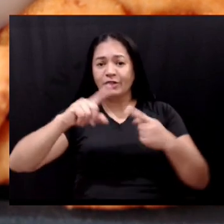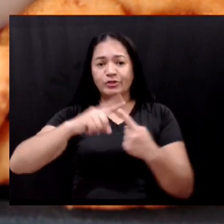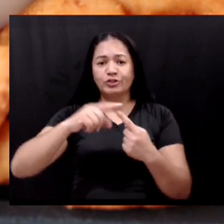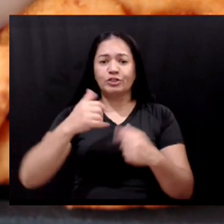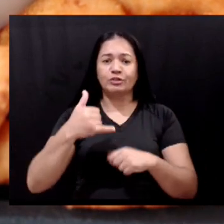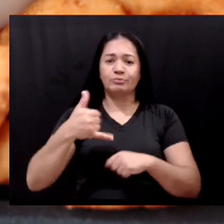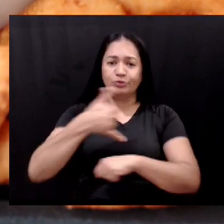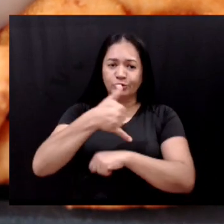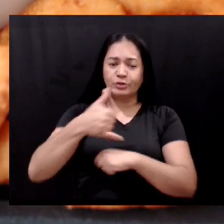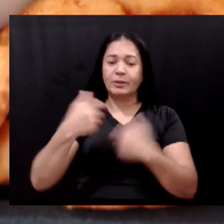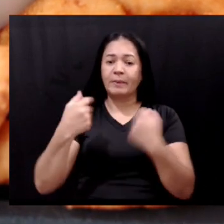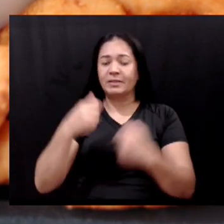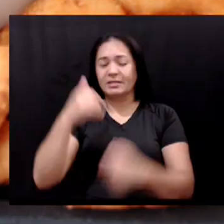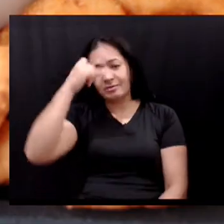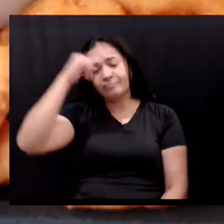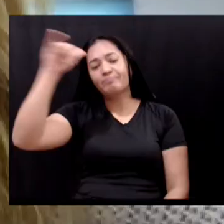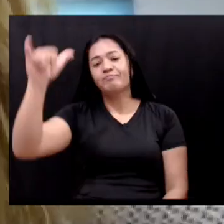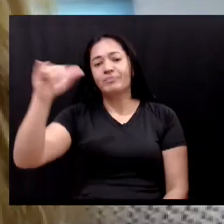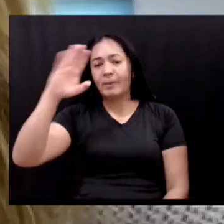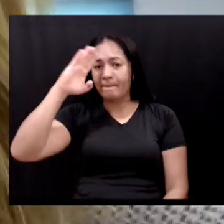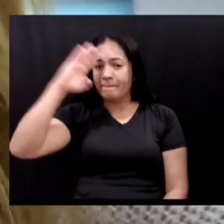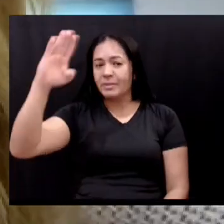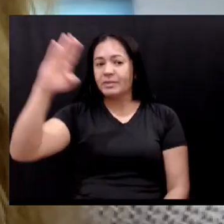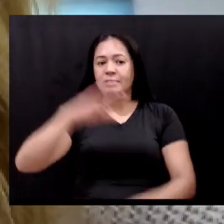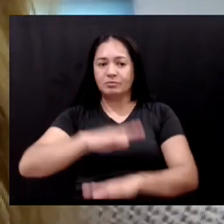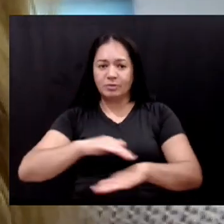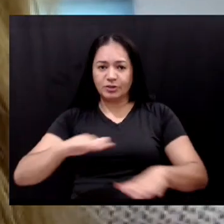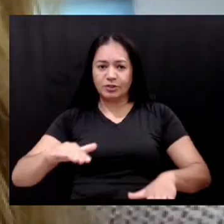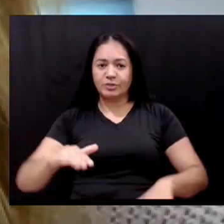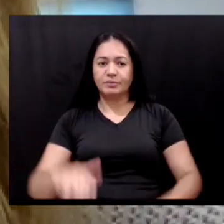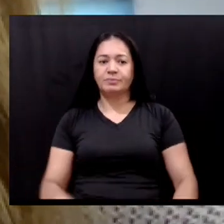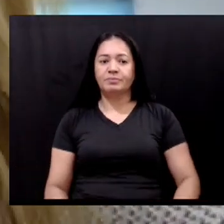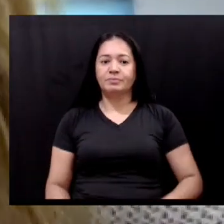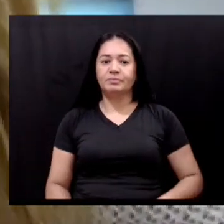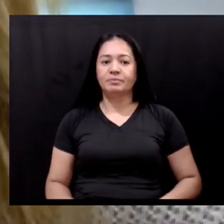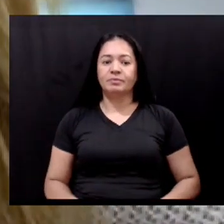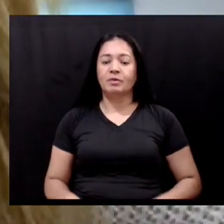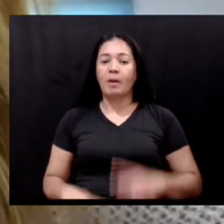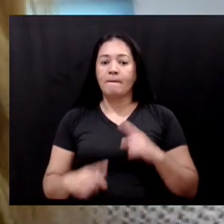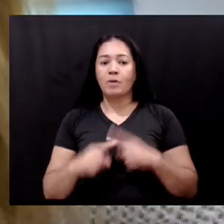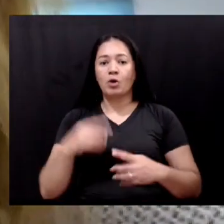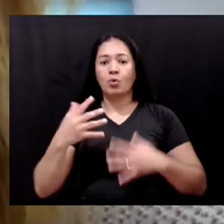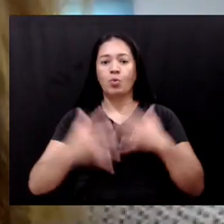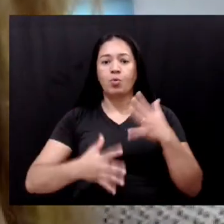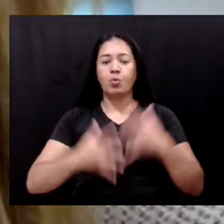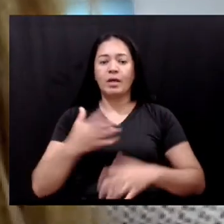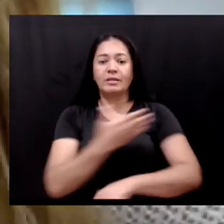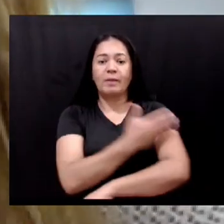principalmente com as crianças, com a primeira infância, que atrapalham os hábitos alimentares e